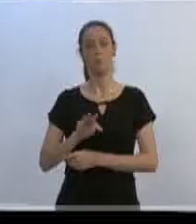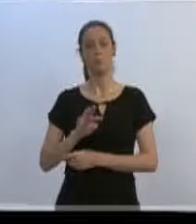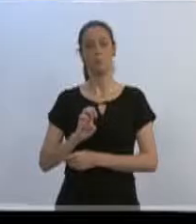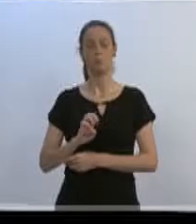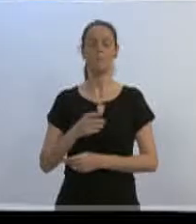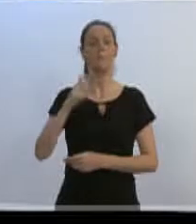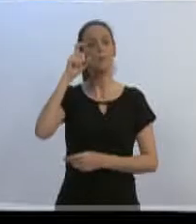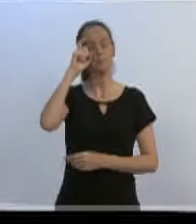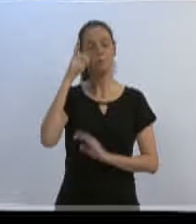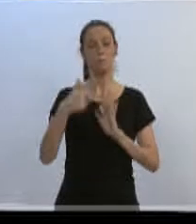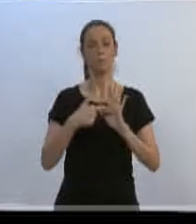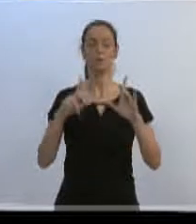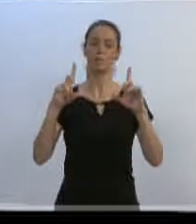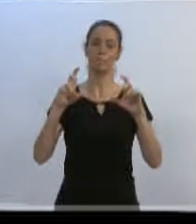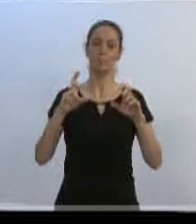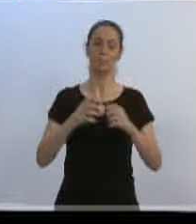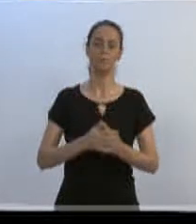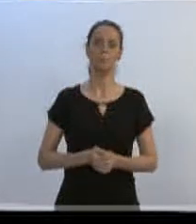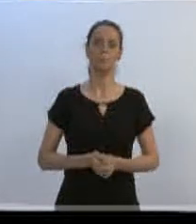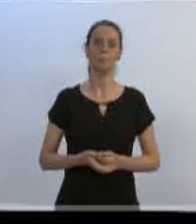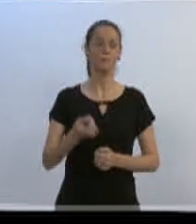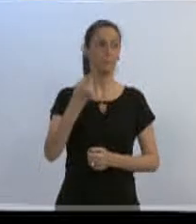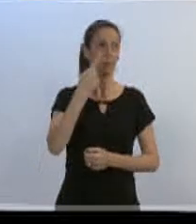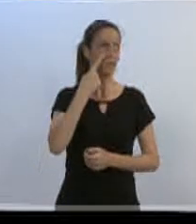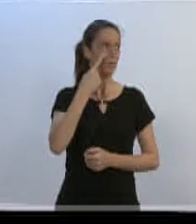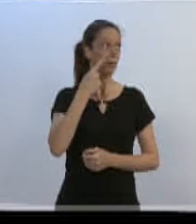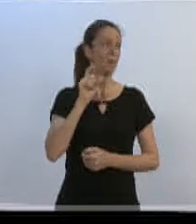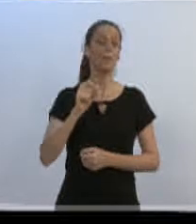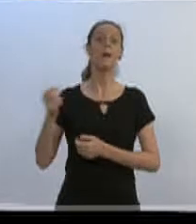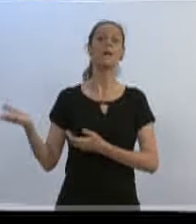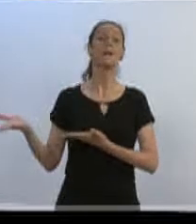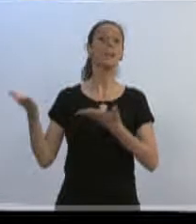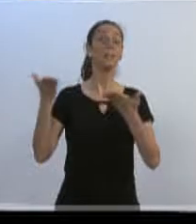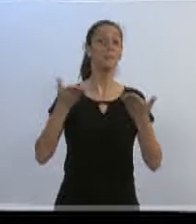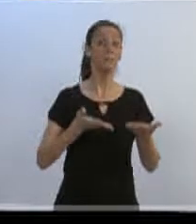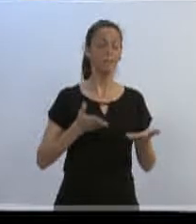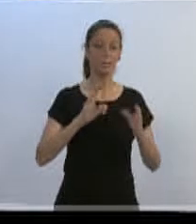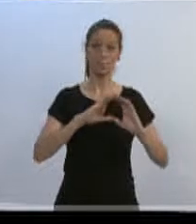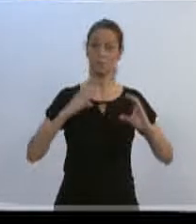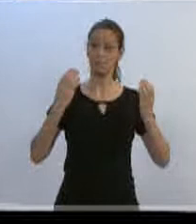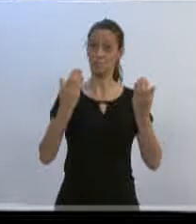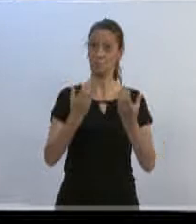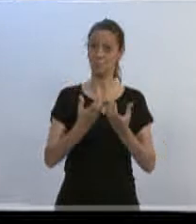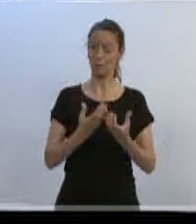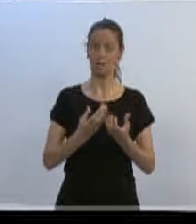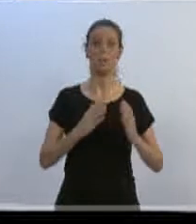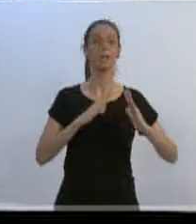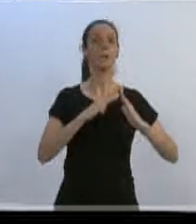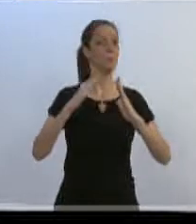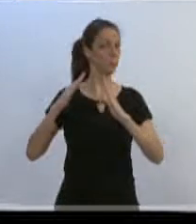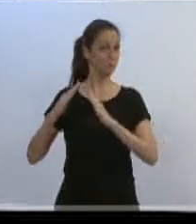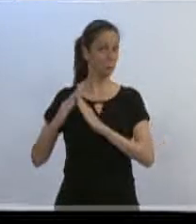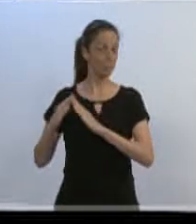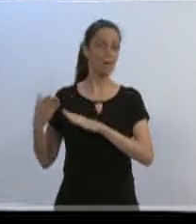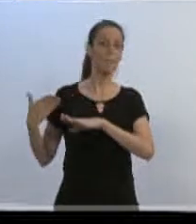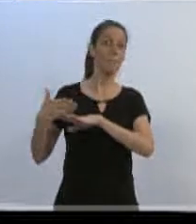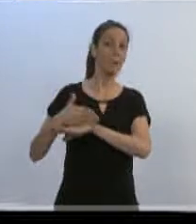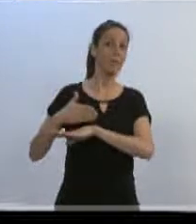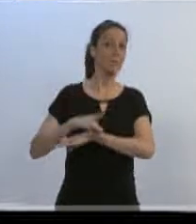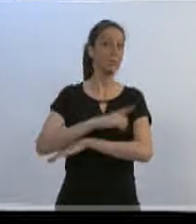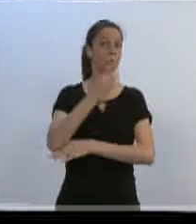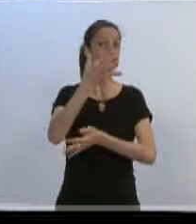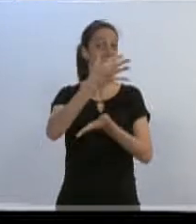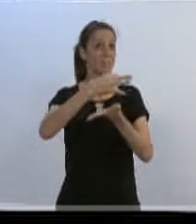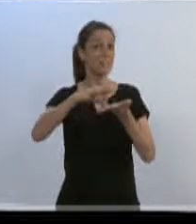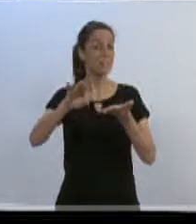primeira foto lá olha quem fez o convite para a comunidade em para os moradores e nessa assinatura do serviço